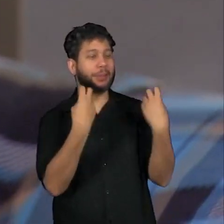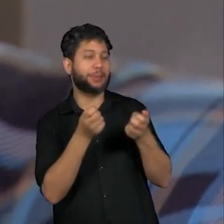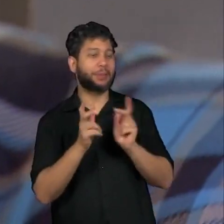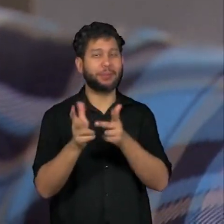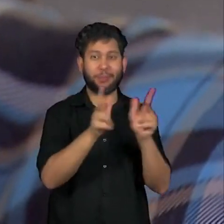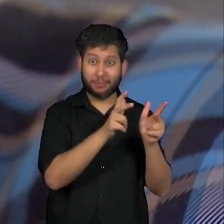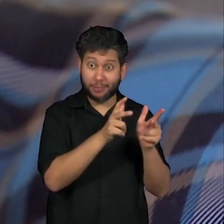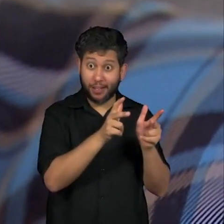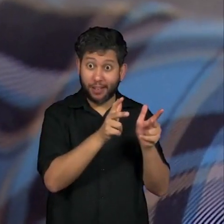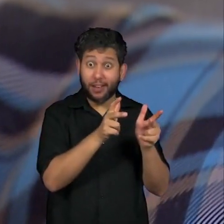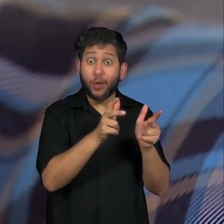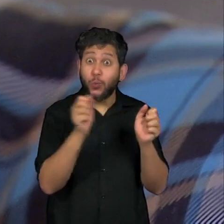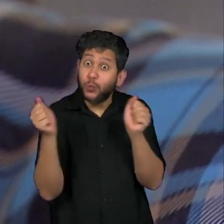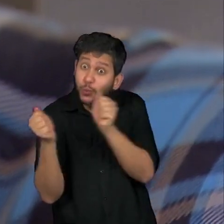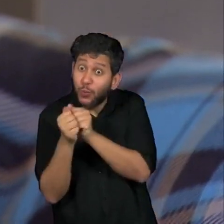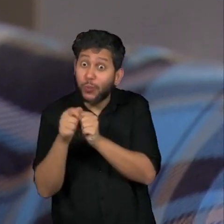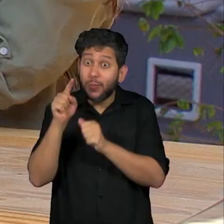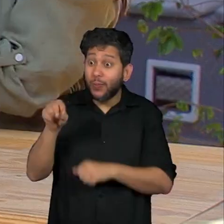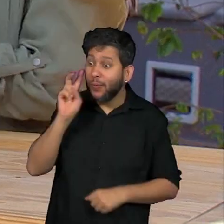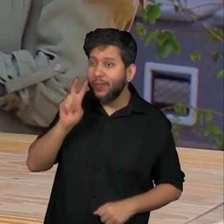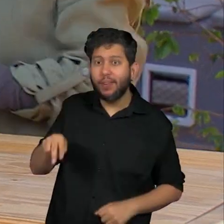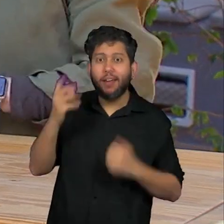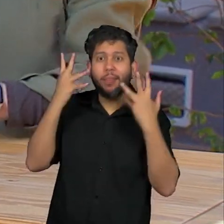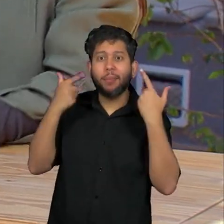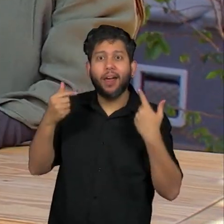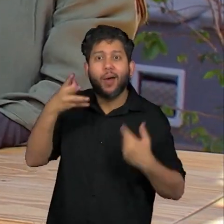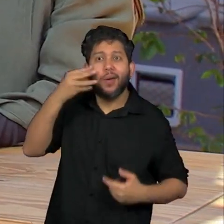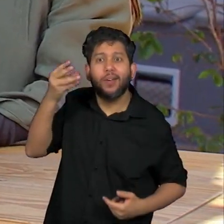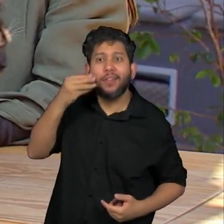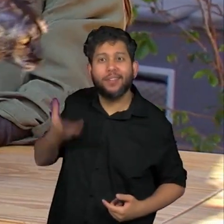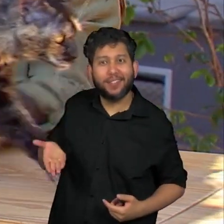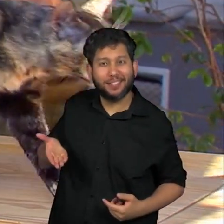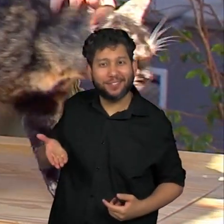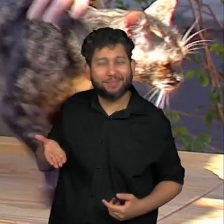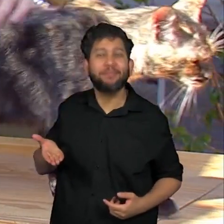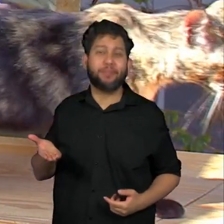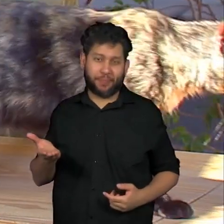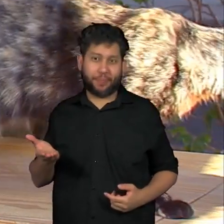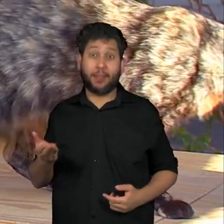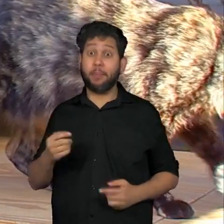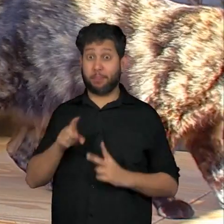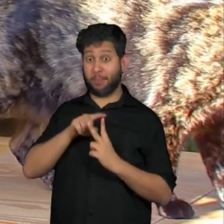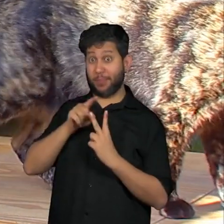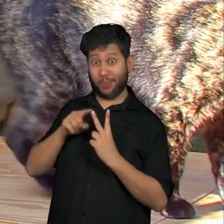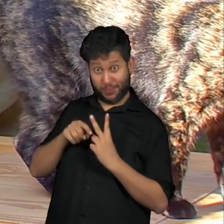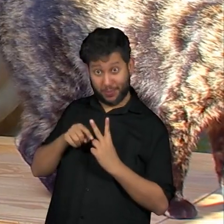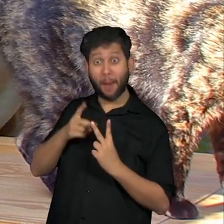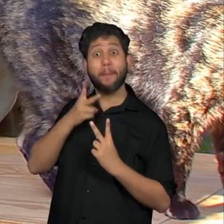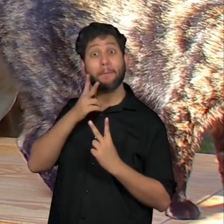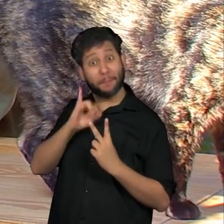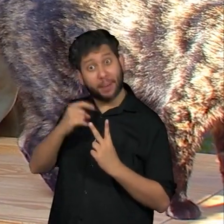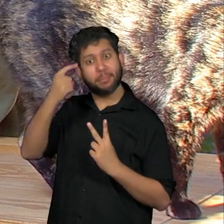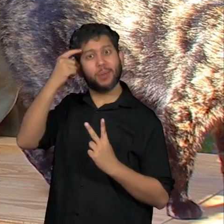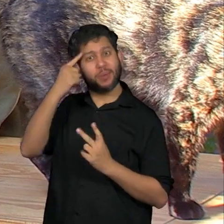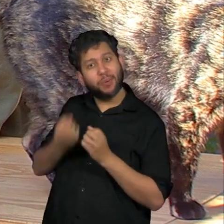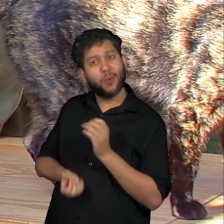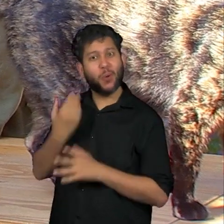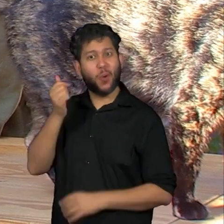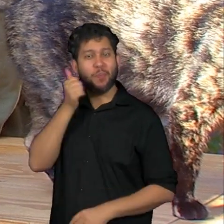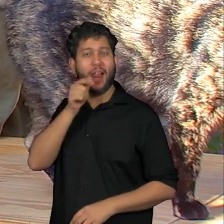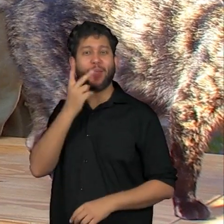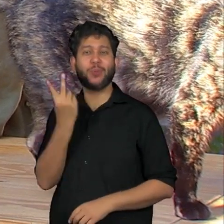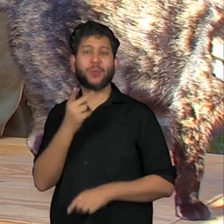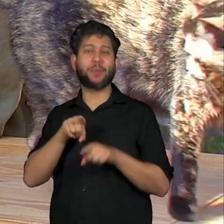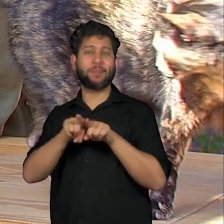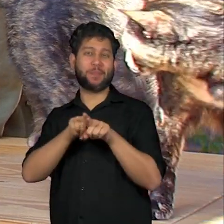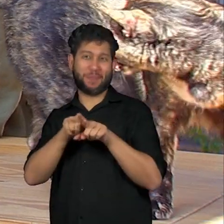animais disponíveis para a adoção. Estimuladas pelos pais para criar o próprio negócio, as irmãs Luana e